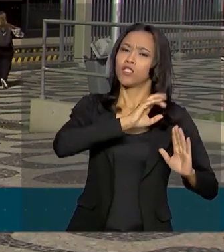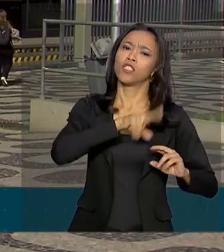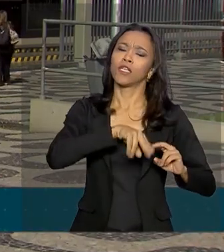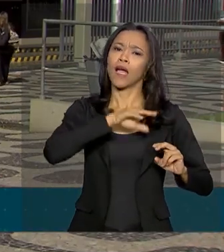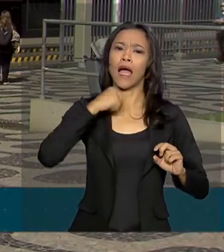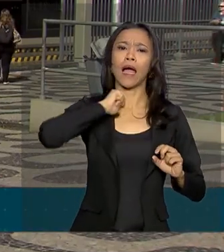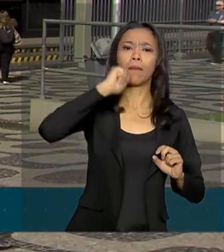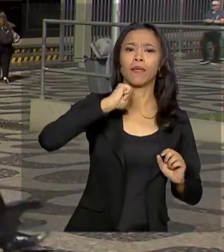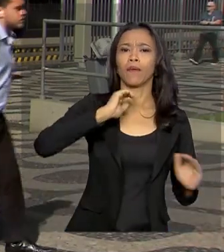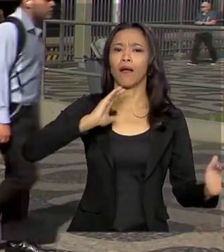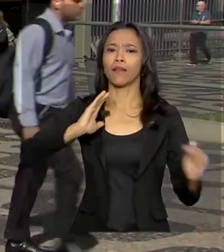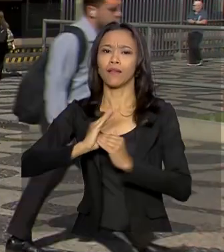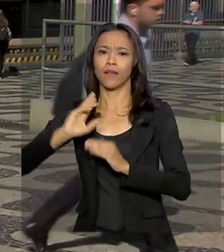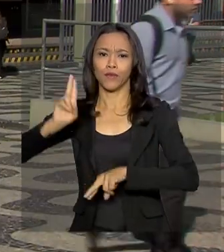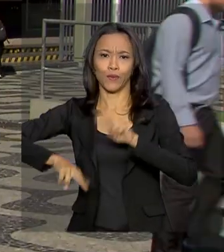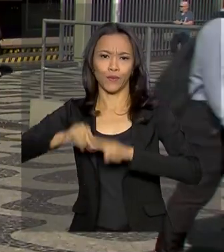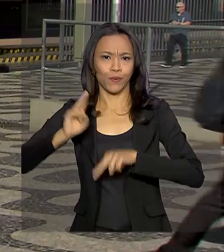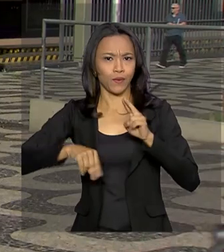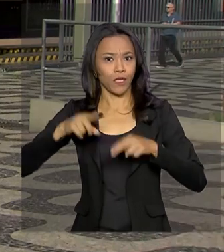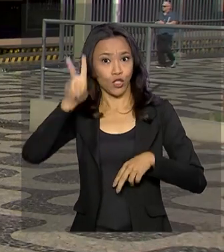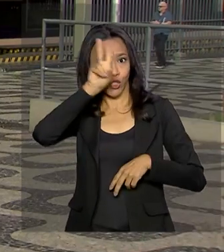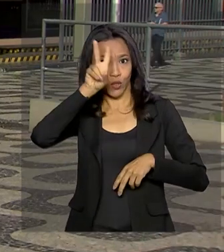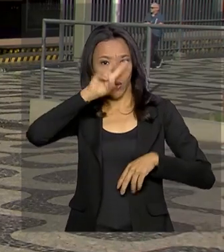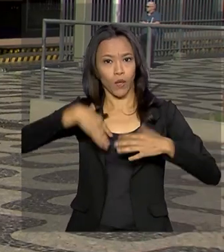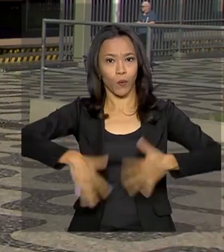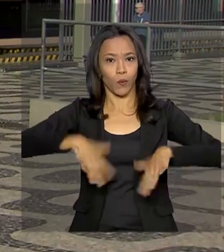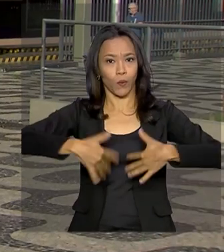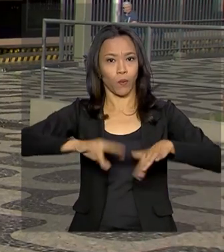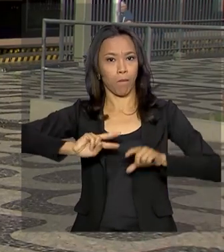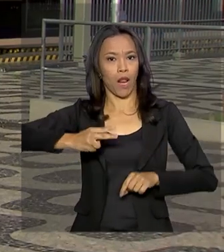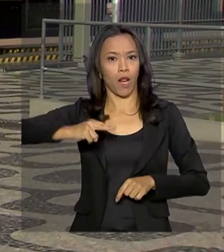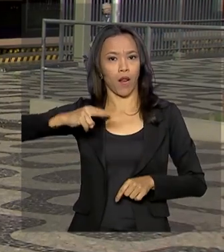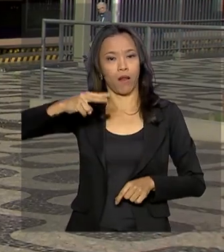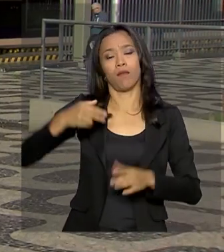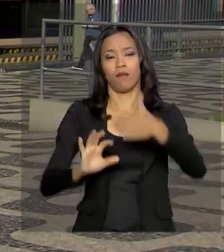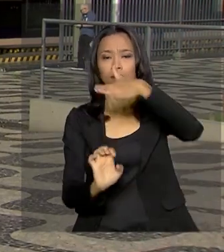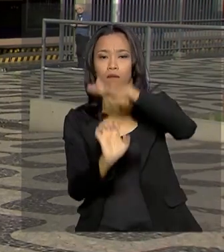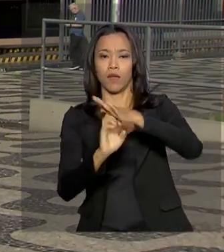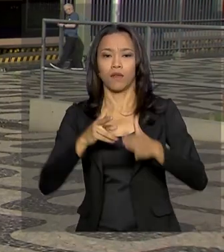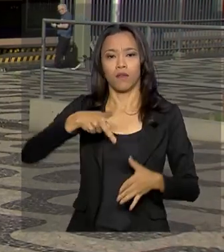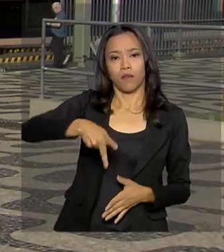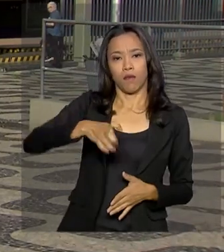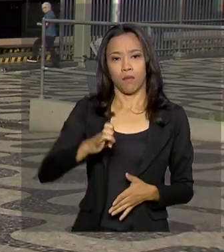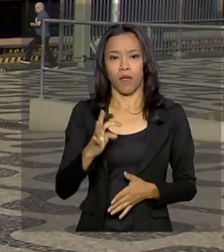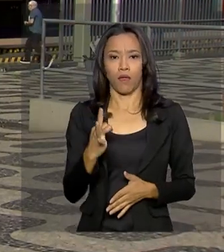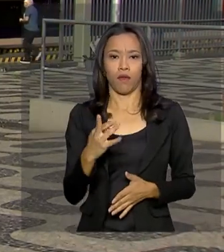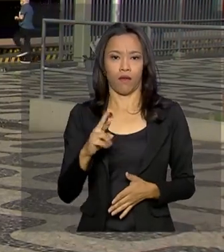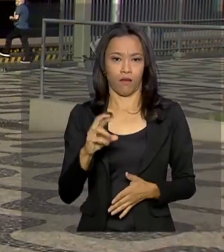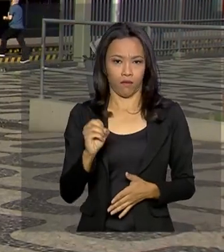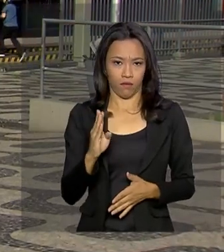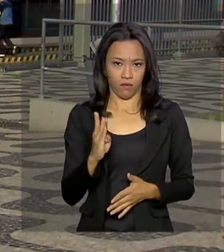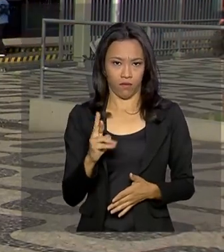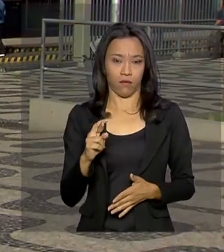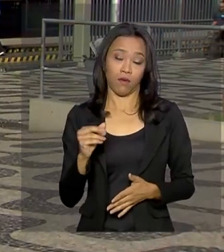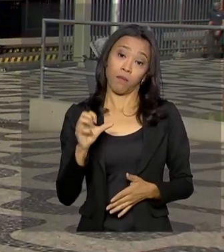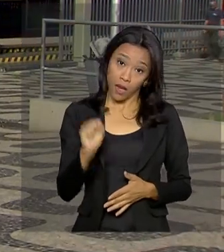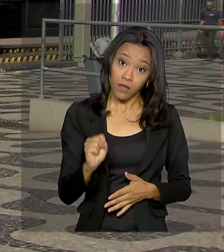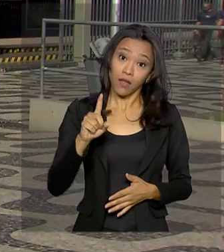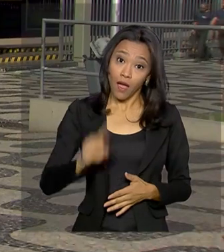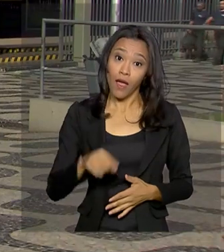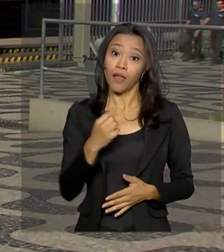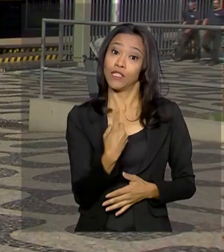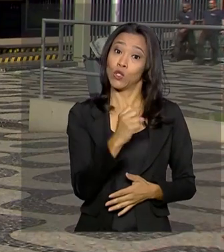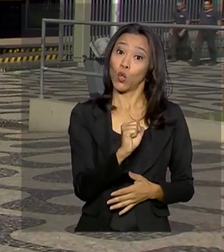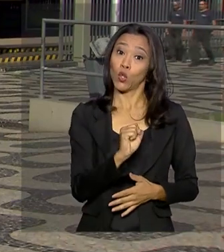melhor resultado trimestral da história da Petrobras. Mas não é só isso não Renata, o resultado é 368% maior do que o